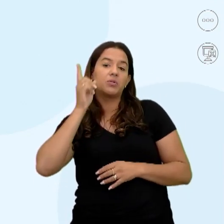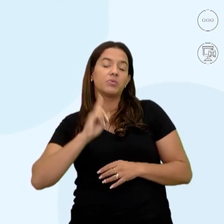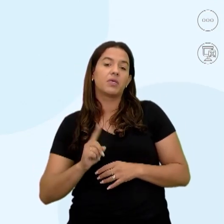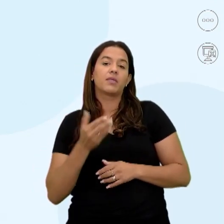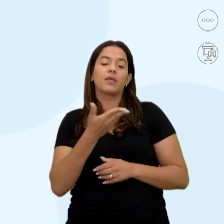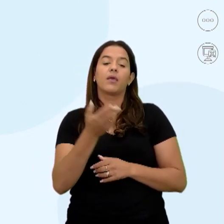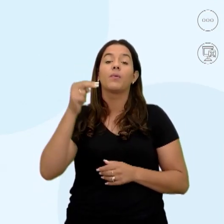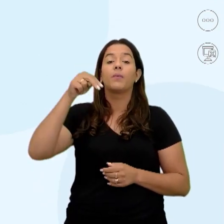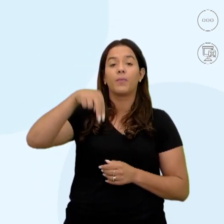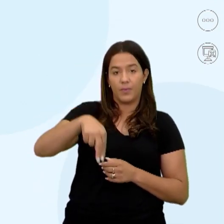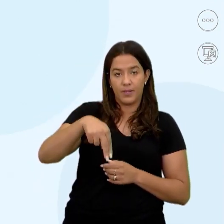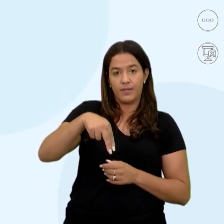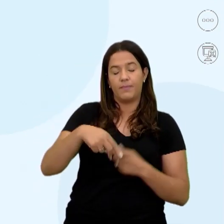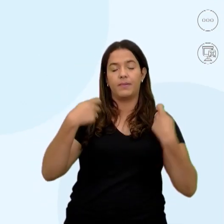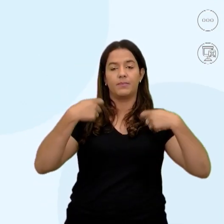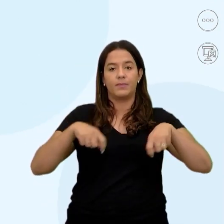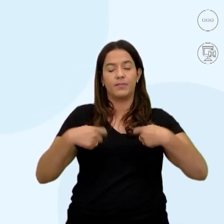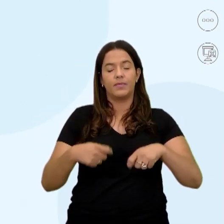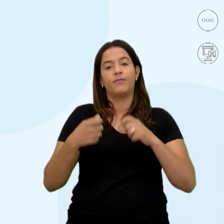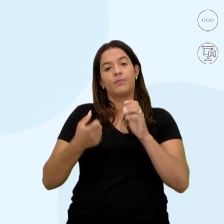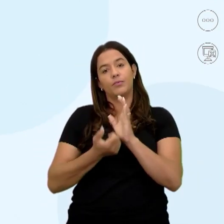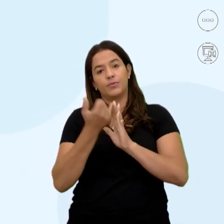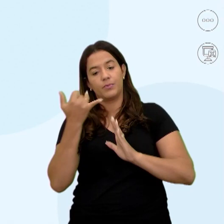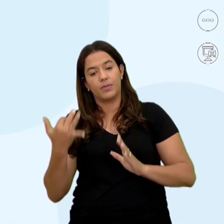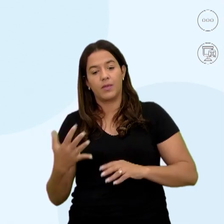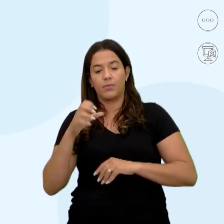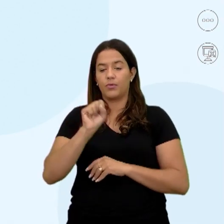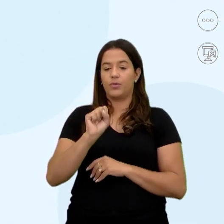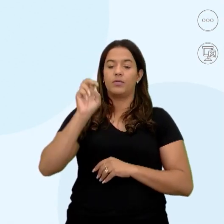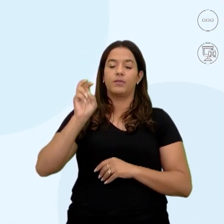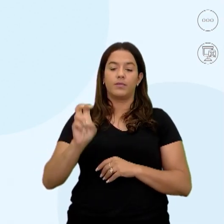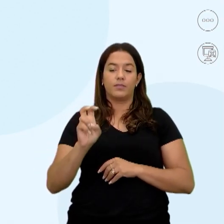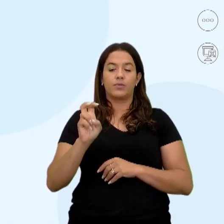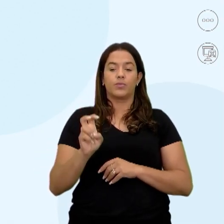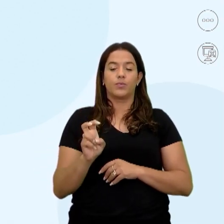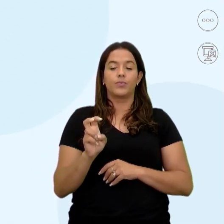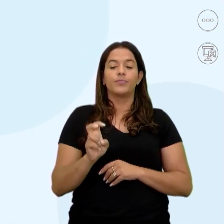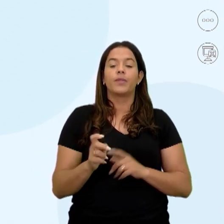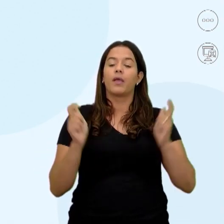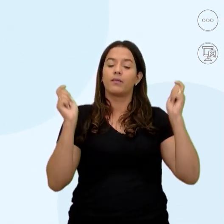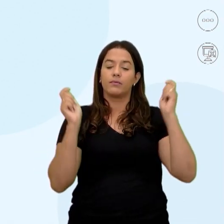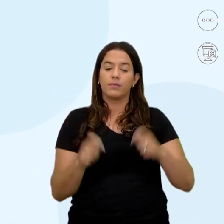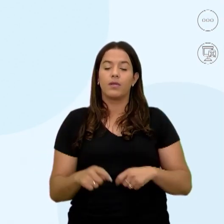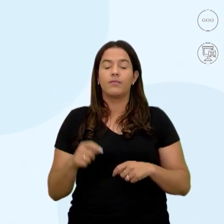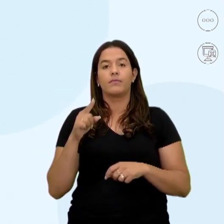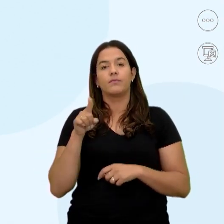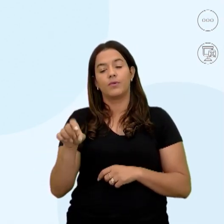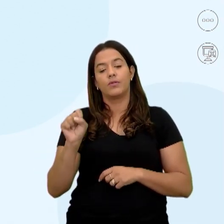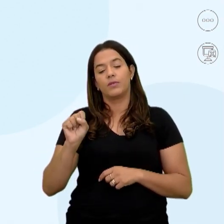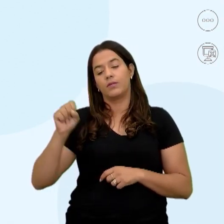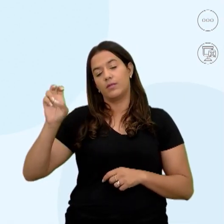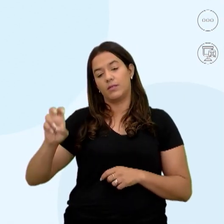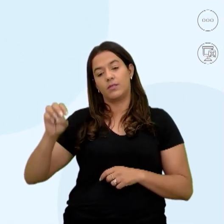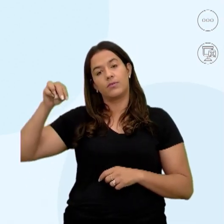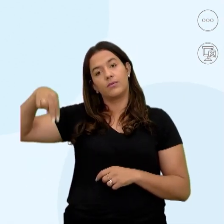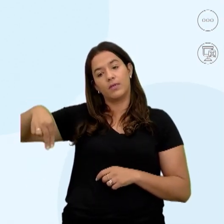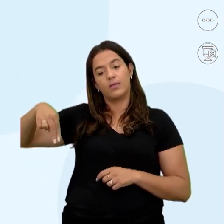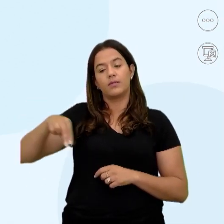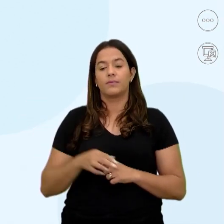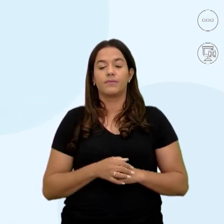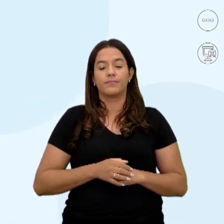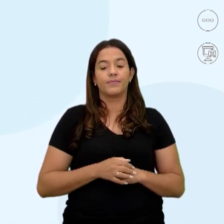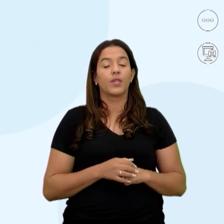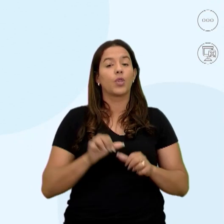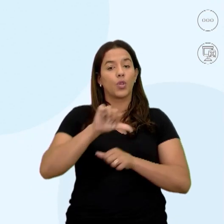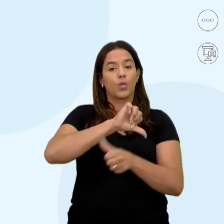eu teria que multiplicar esse N por 85, tá certo? E, portanto, o número de salgadinhos seria 85N mesmo. Trocando o N